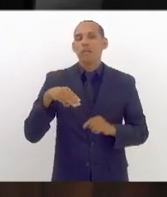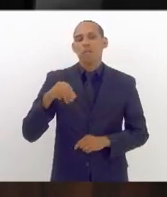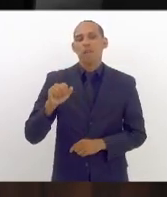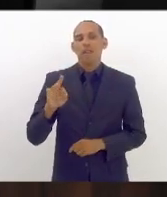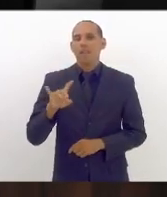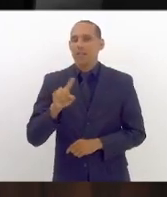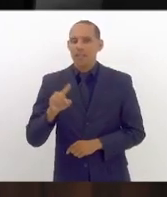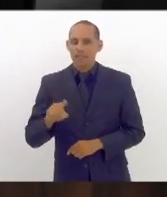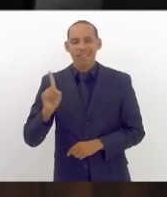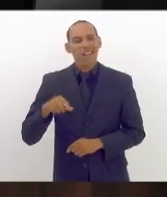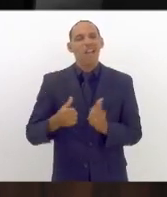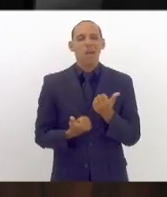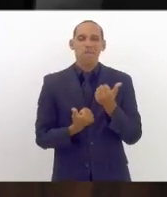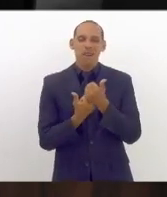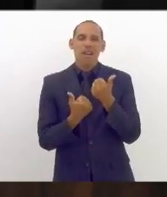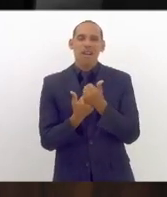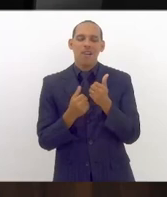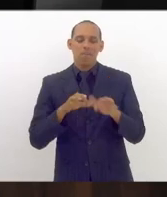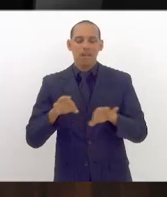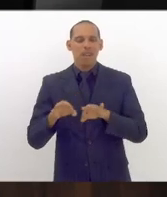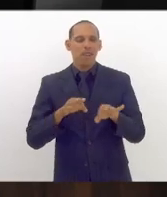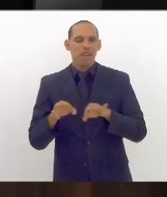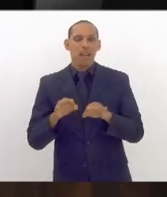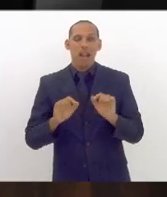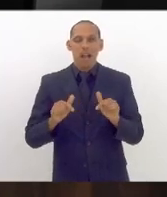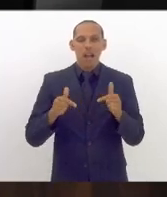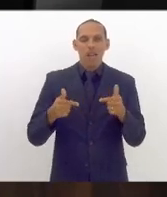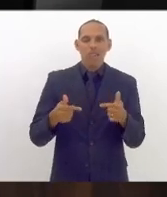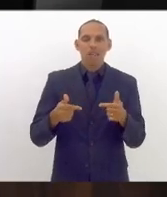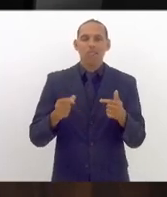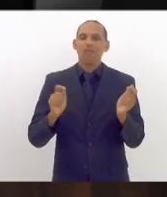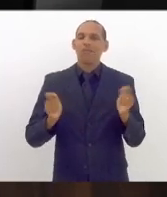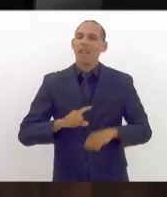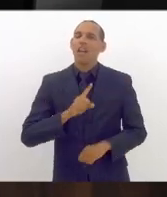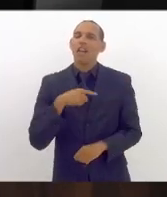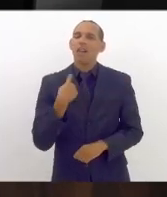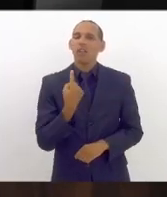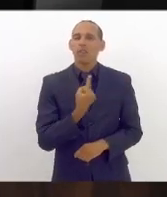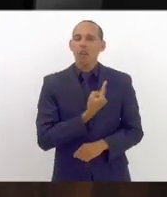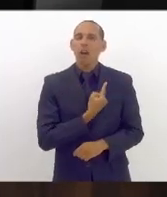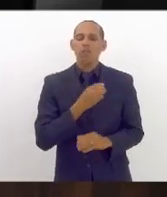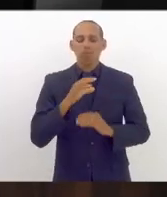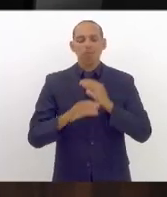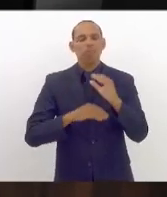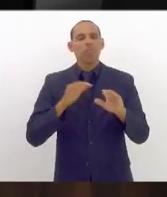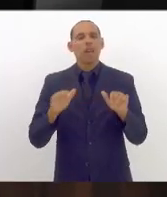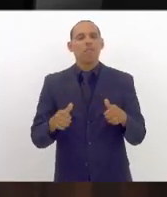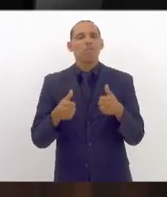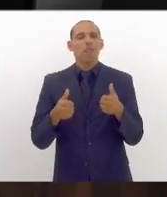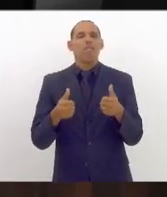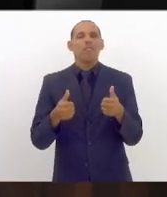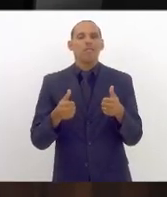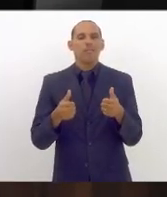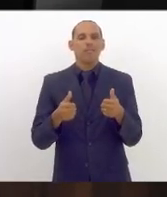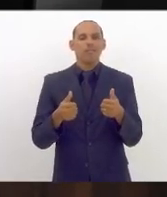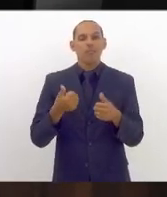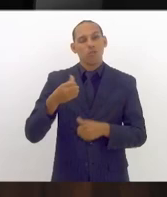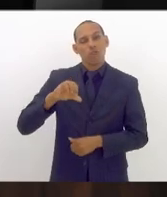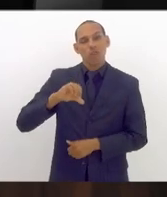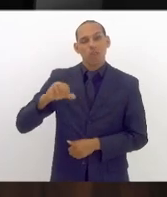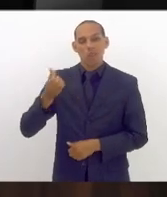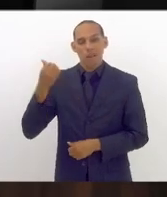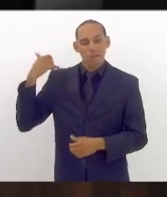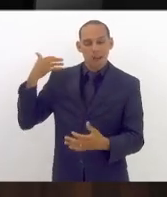base para o planejamento de ações que nos levem a um círculo Virtuoso desde 96 que o Rio de Janeiro